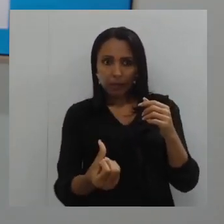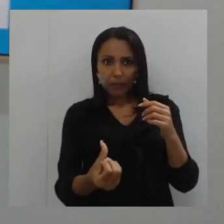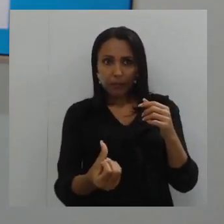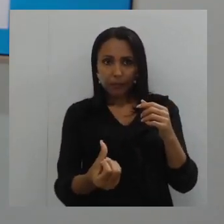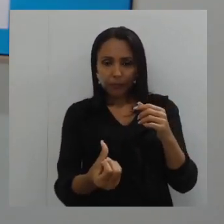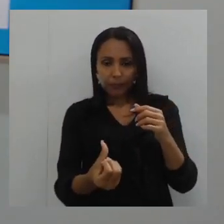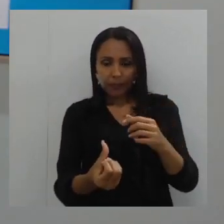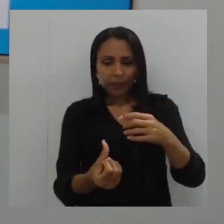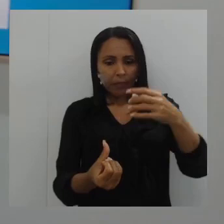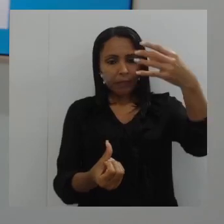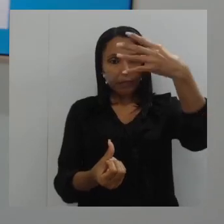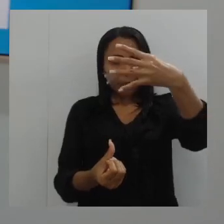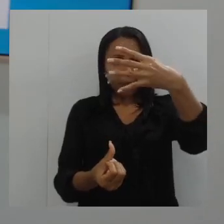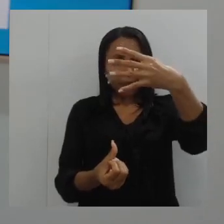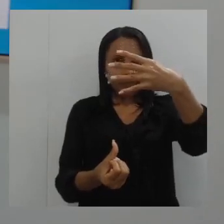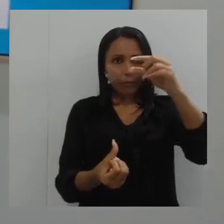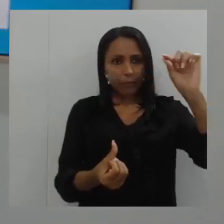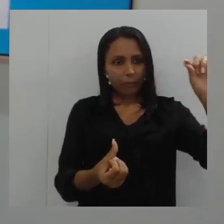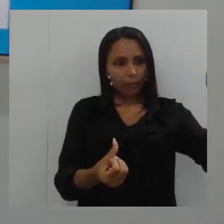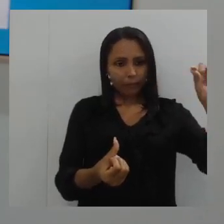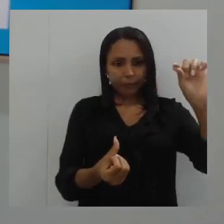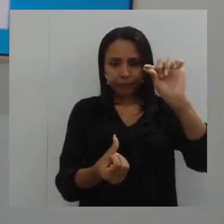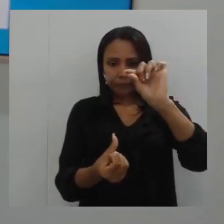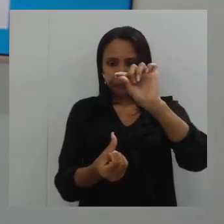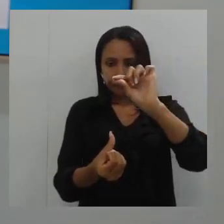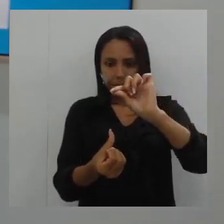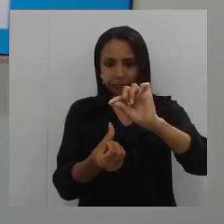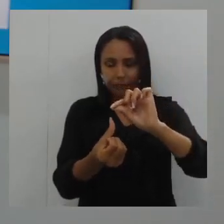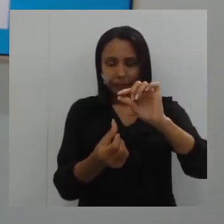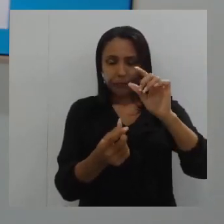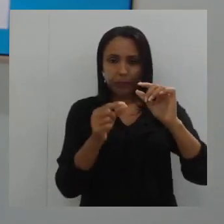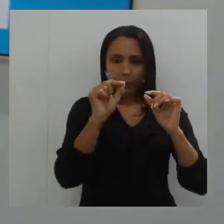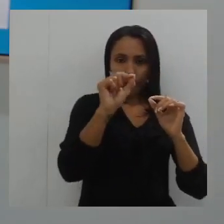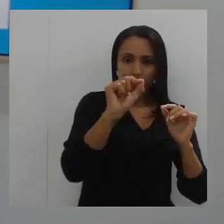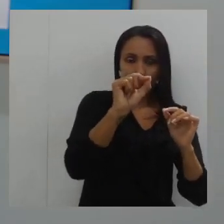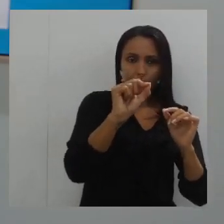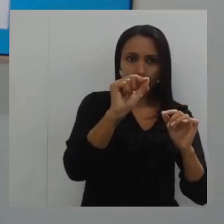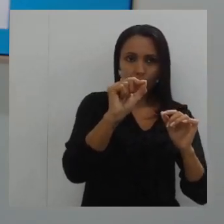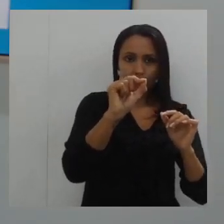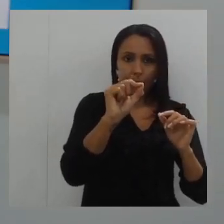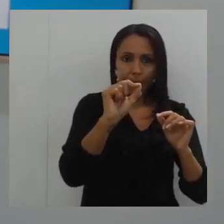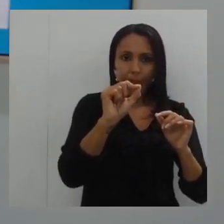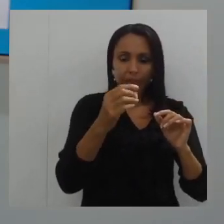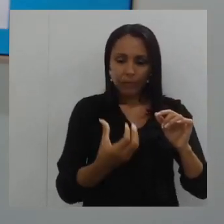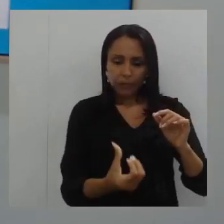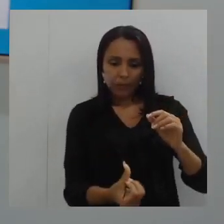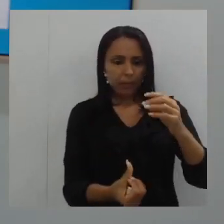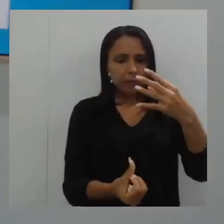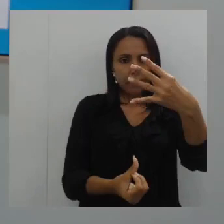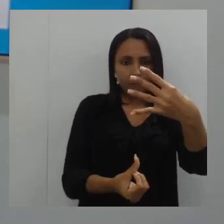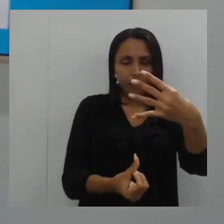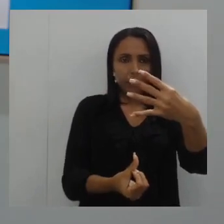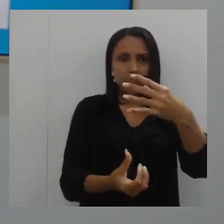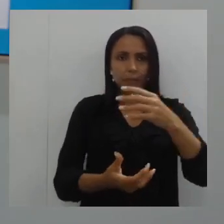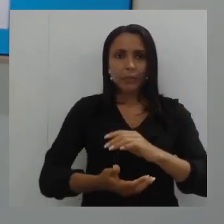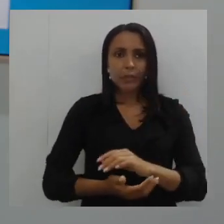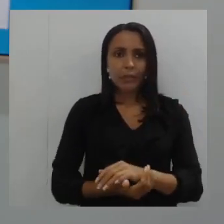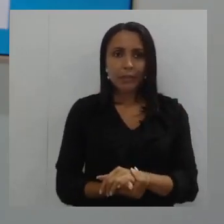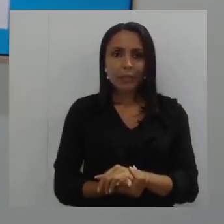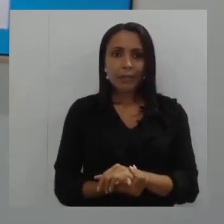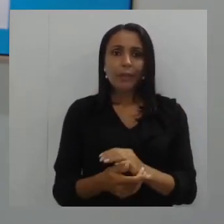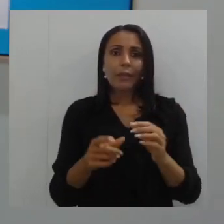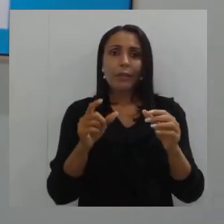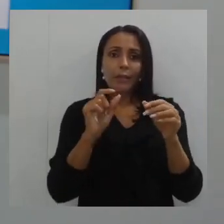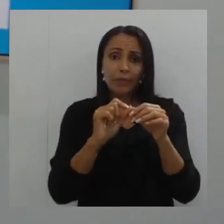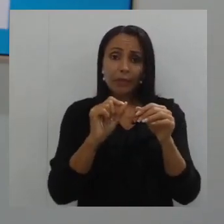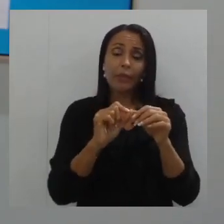o 4 para eles se encontrarem aqui. E então eu fiz o ponto. Do jeito que eu estou fazendo aqui, eles fazem isso